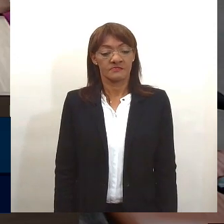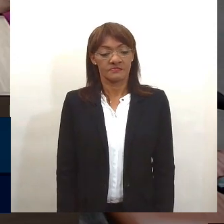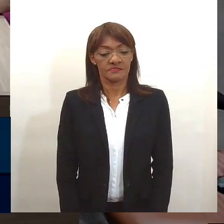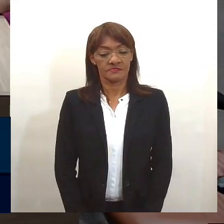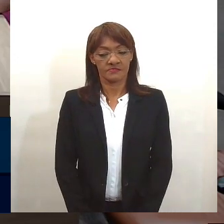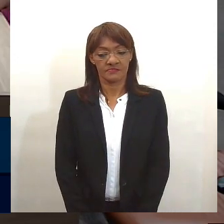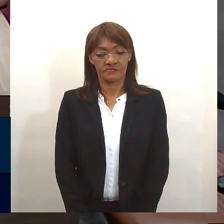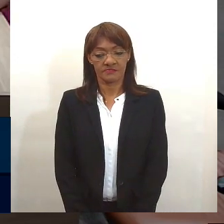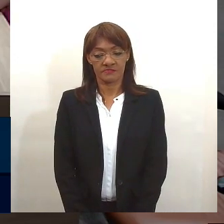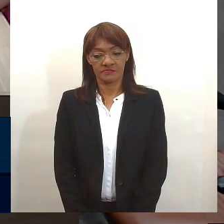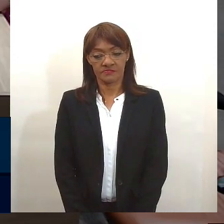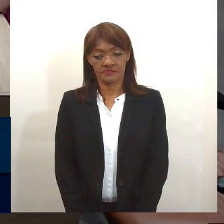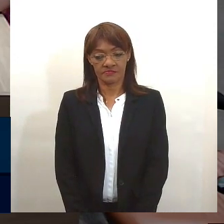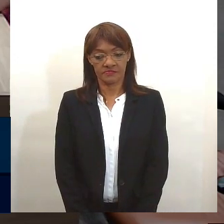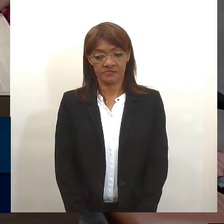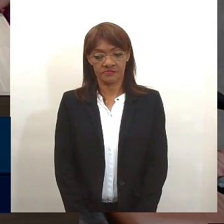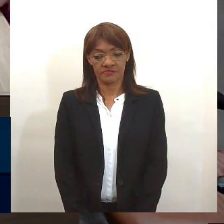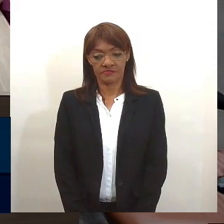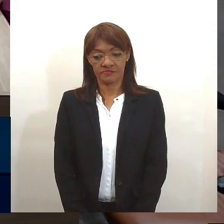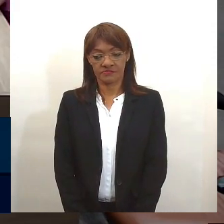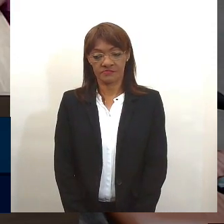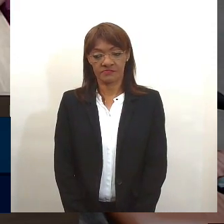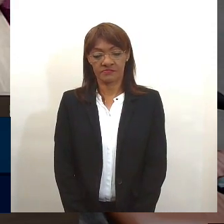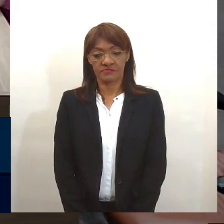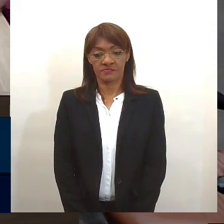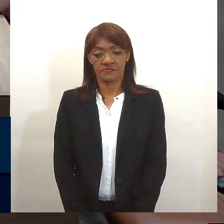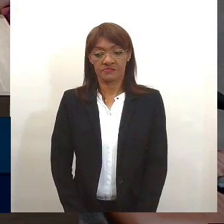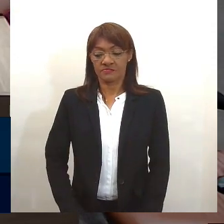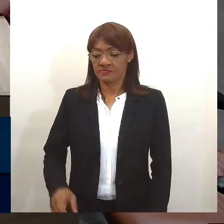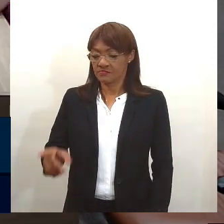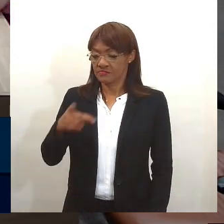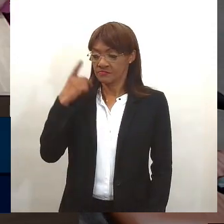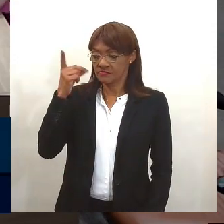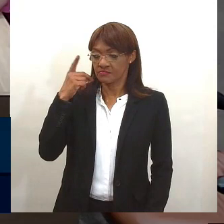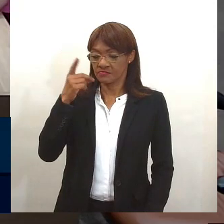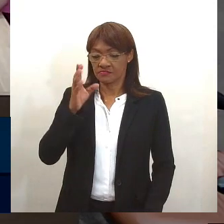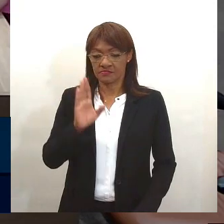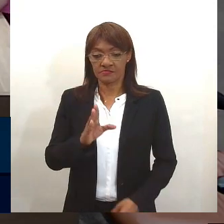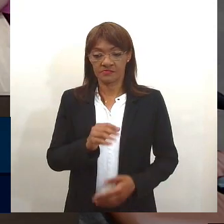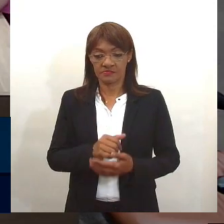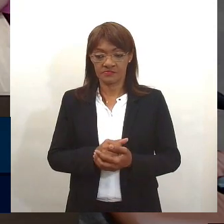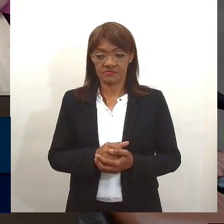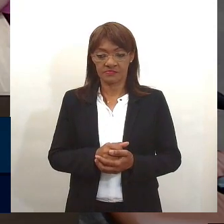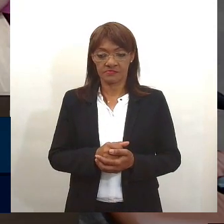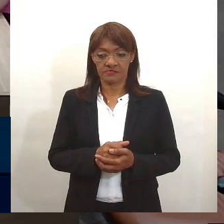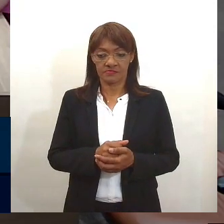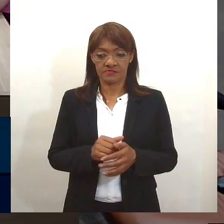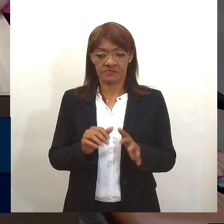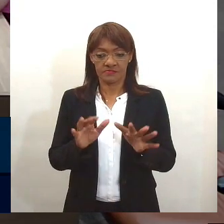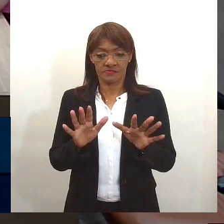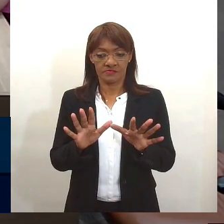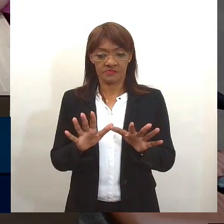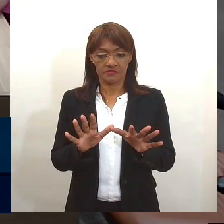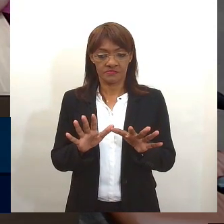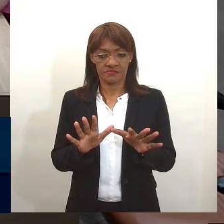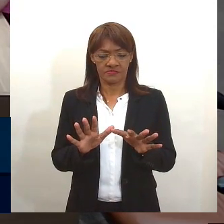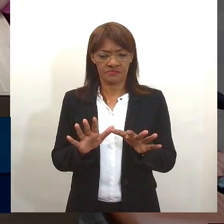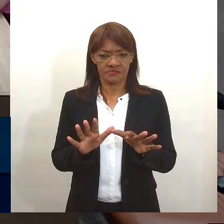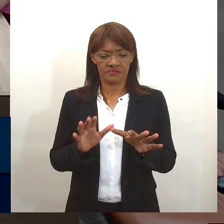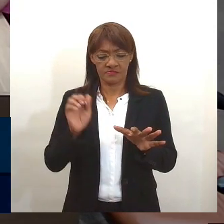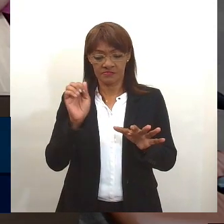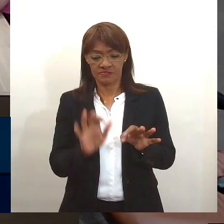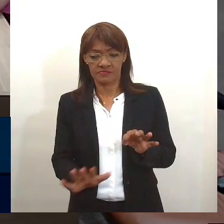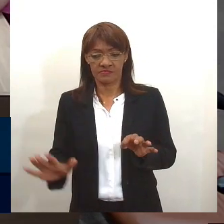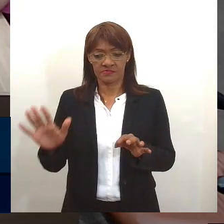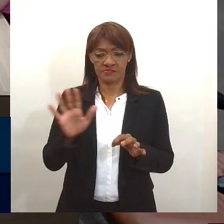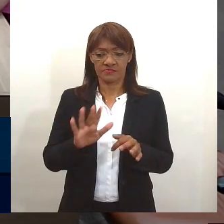Deputada Linda, deputados. Eu vou ver se eu consigo passar um panorama geral. Tem muita coisa aqui que não é muito da minha pasta, mas eu vou